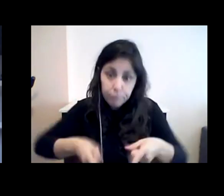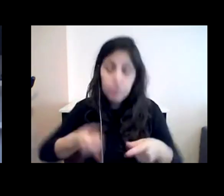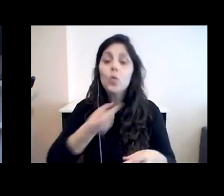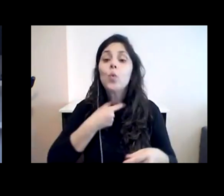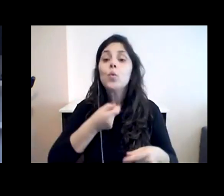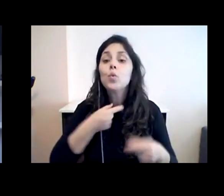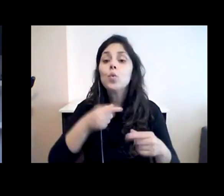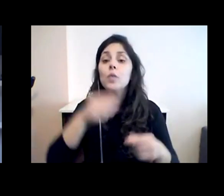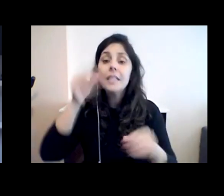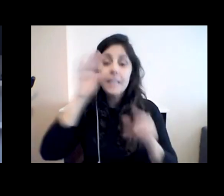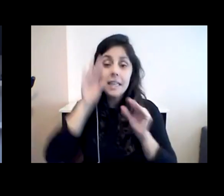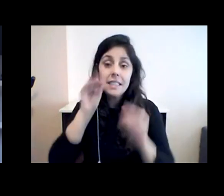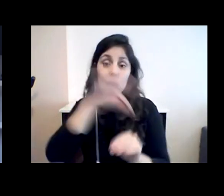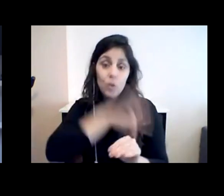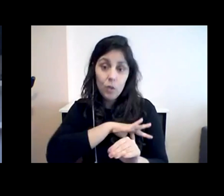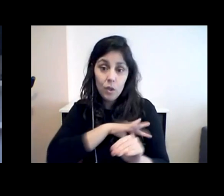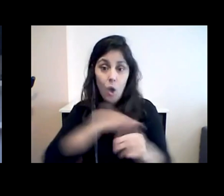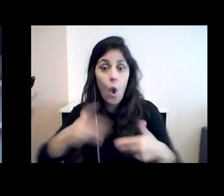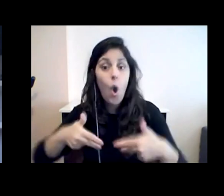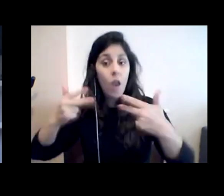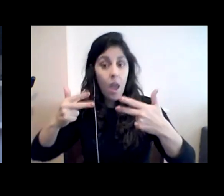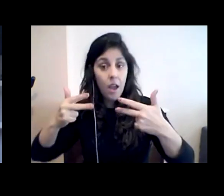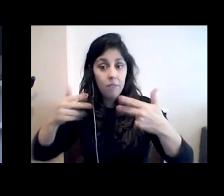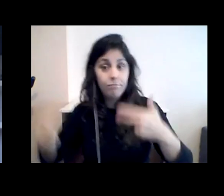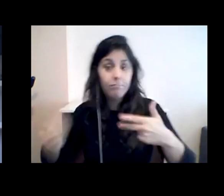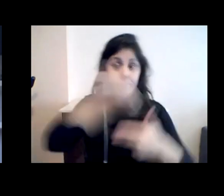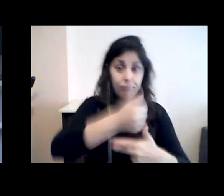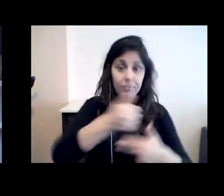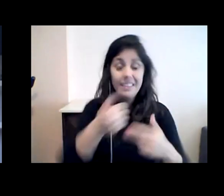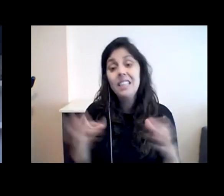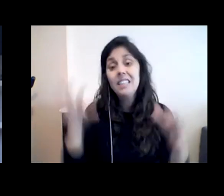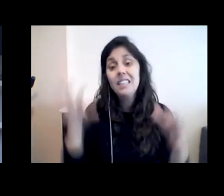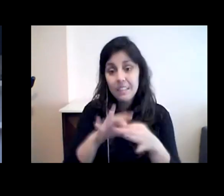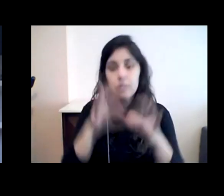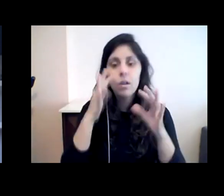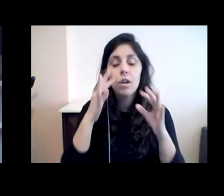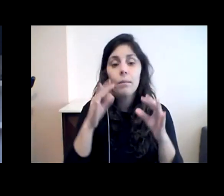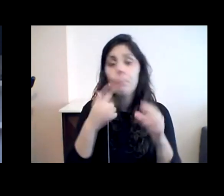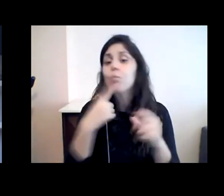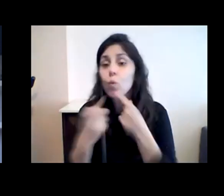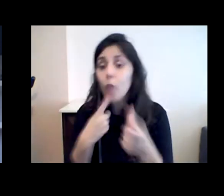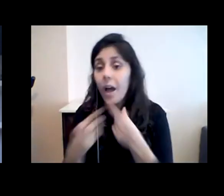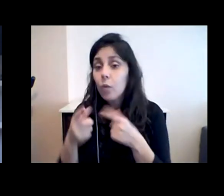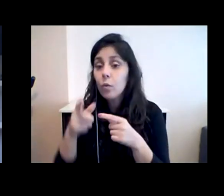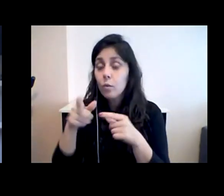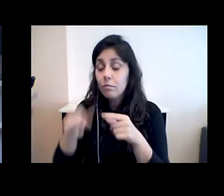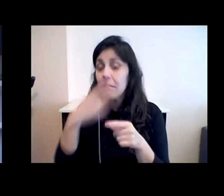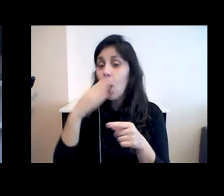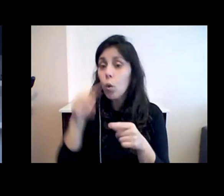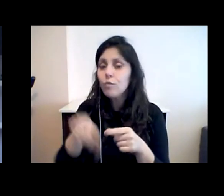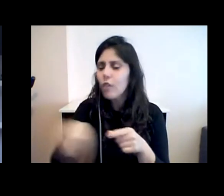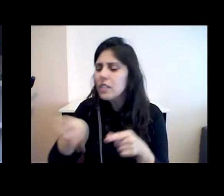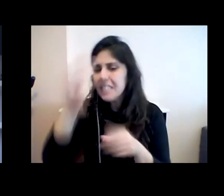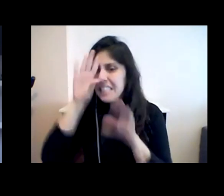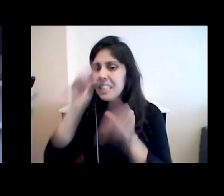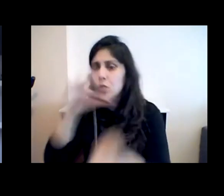do ensino científico ou humanístico, ou seja, perguntaram aos alunos do ensino profissional quem é que queria ingressar no